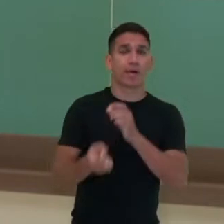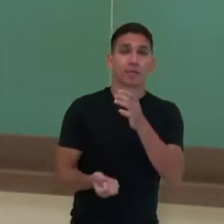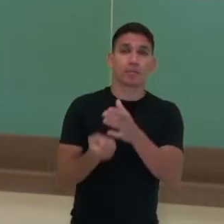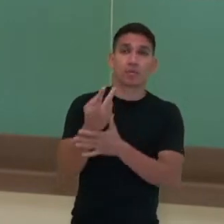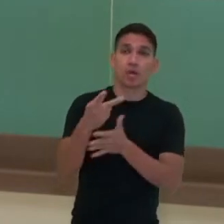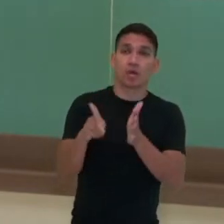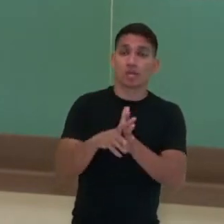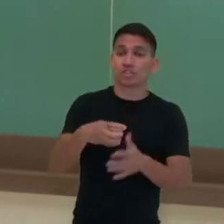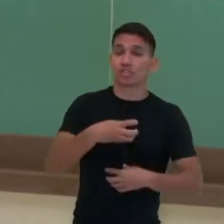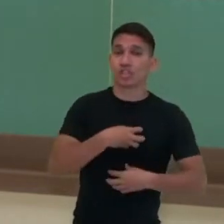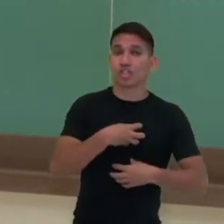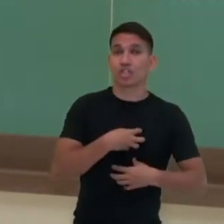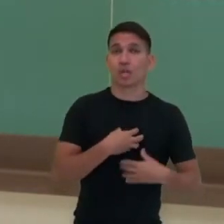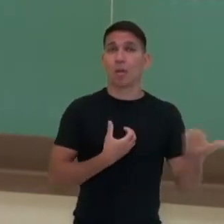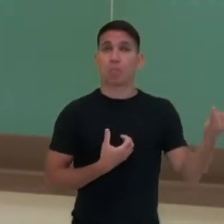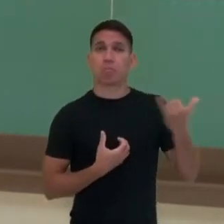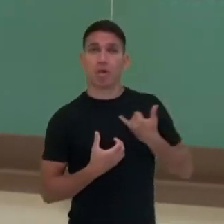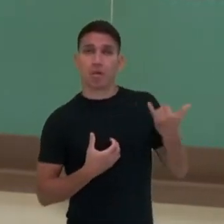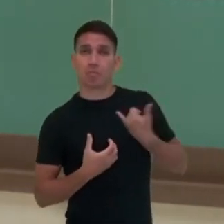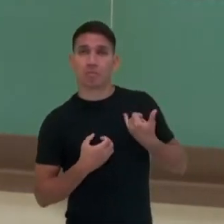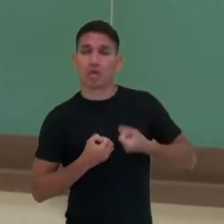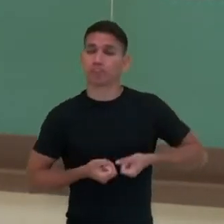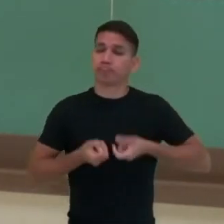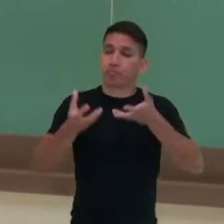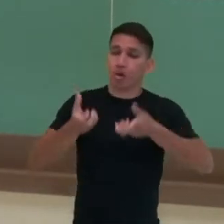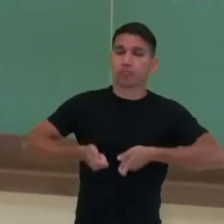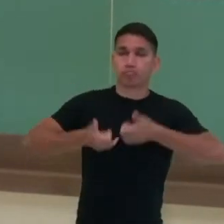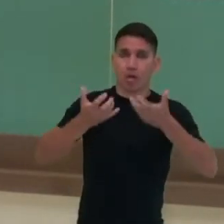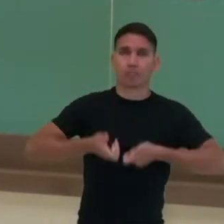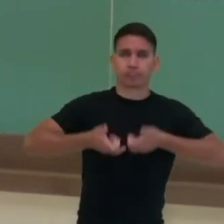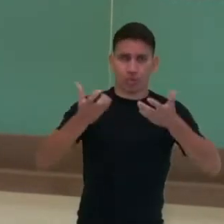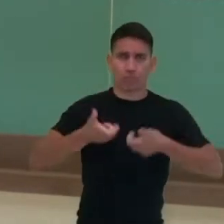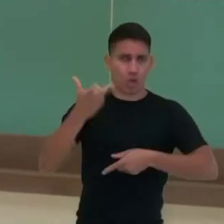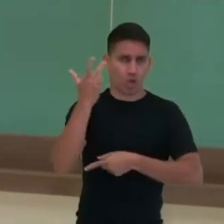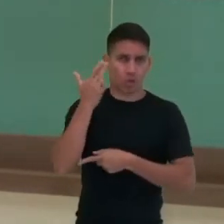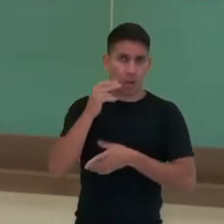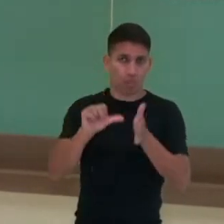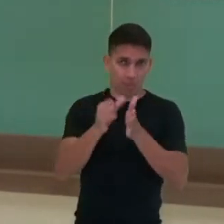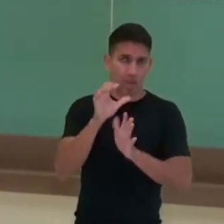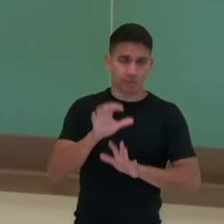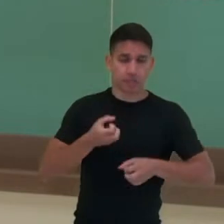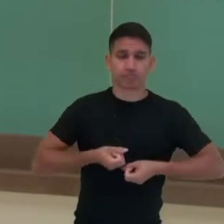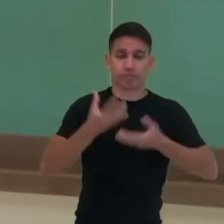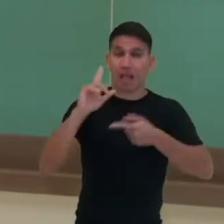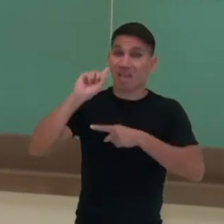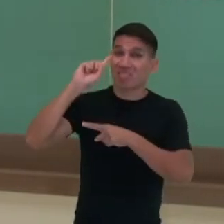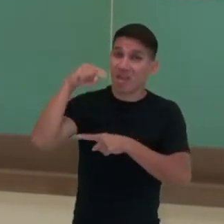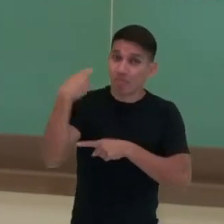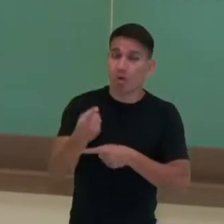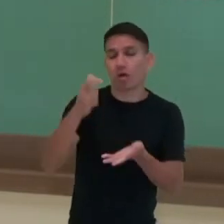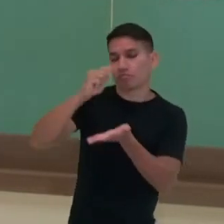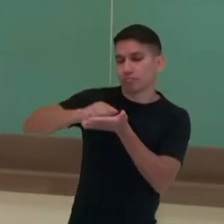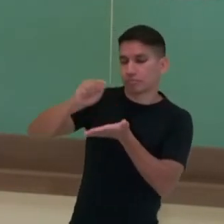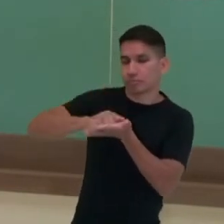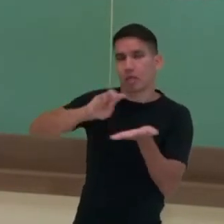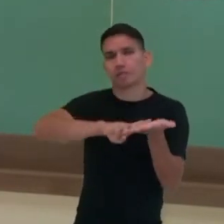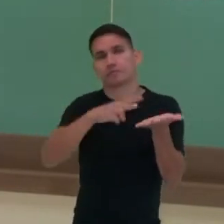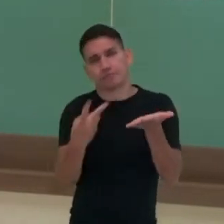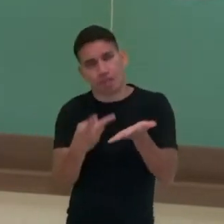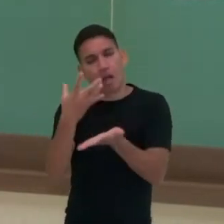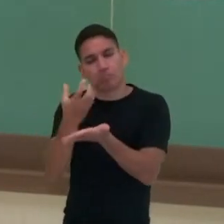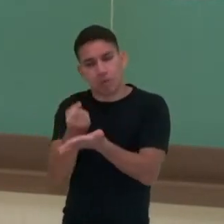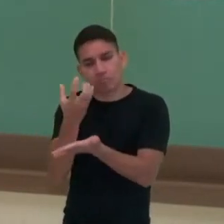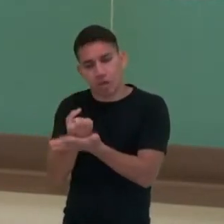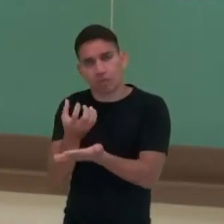forma oral, primeiramente, e passa depois a ser transcrito para a forma então escrita, que